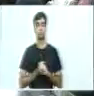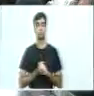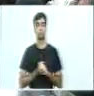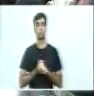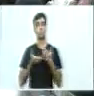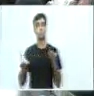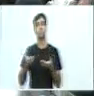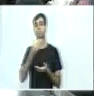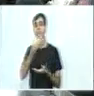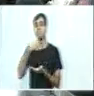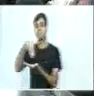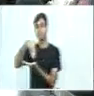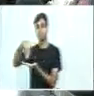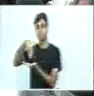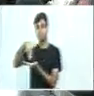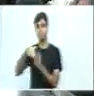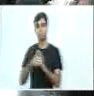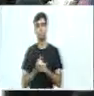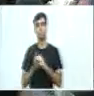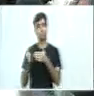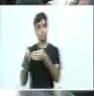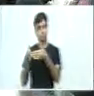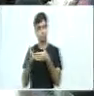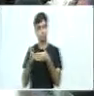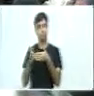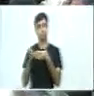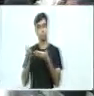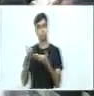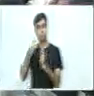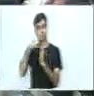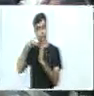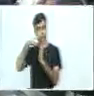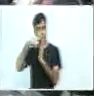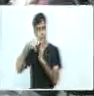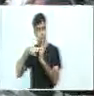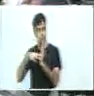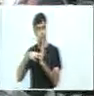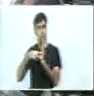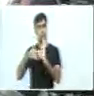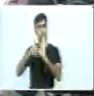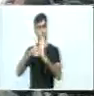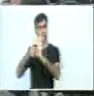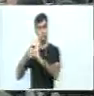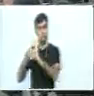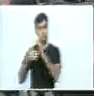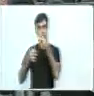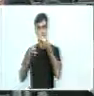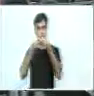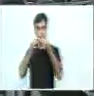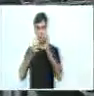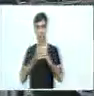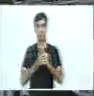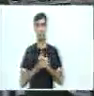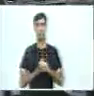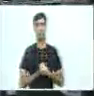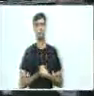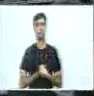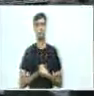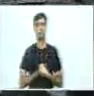Senhor secretário, vou pedir ao senhor que faça a leitura das proposições avulsas.